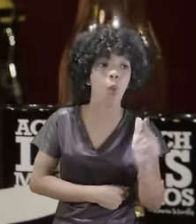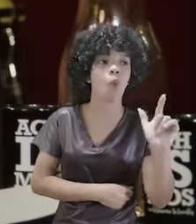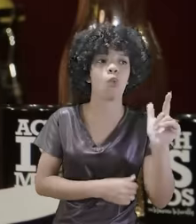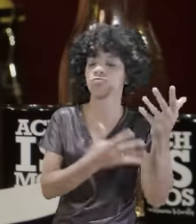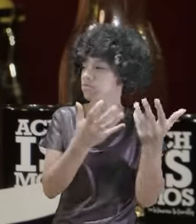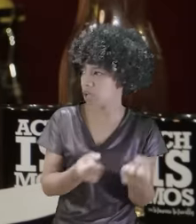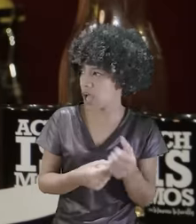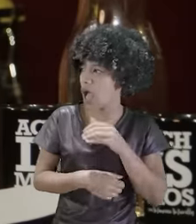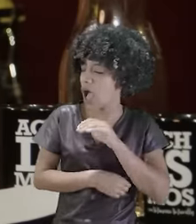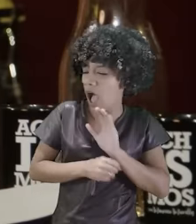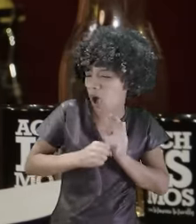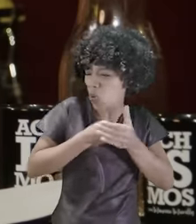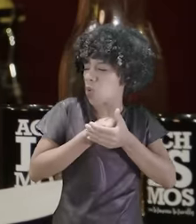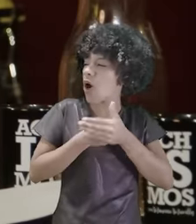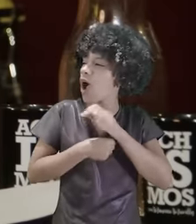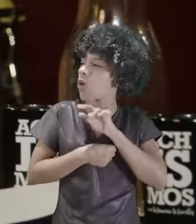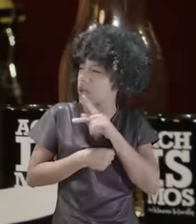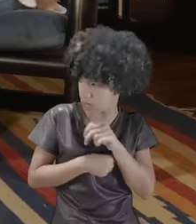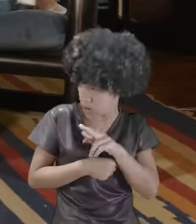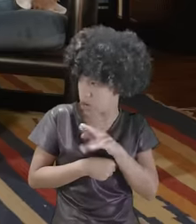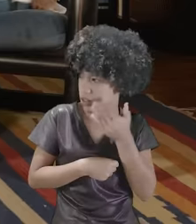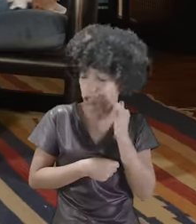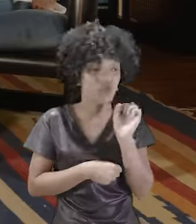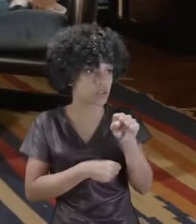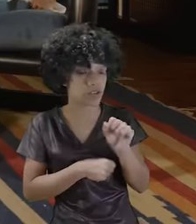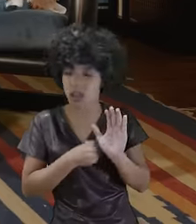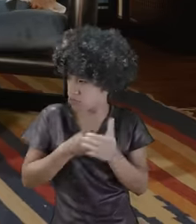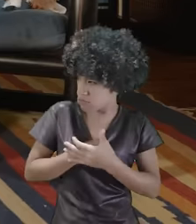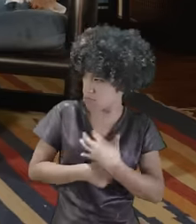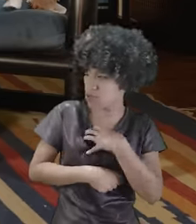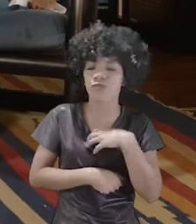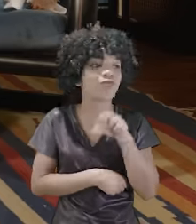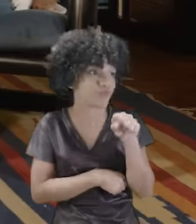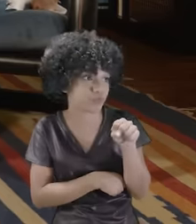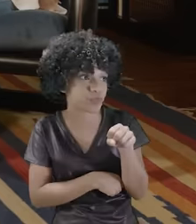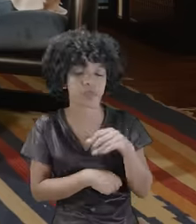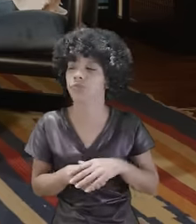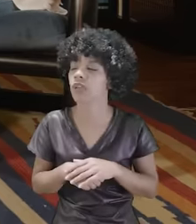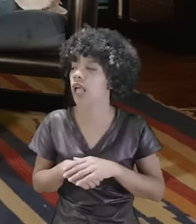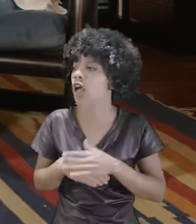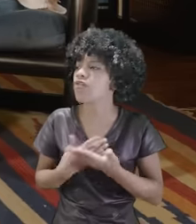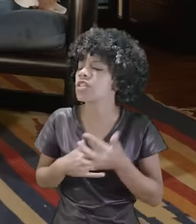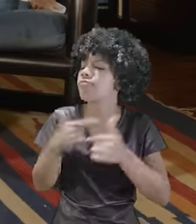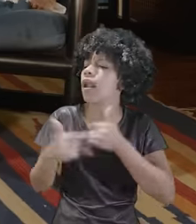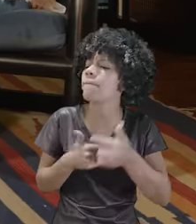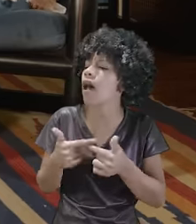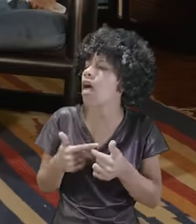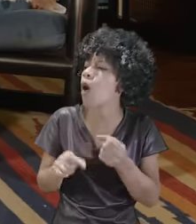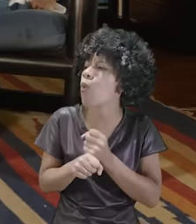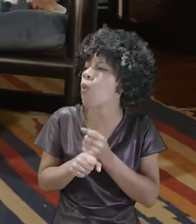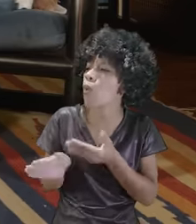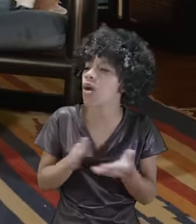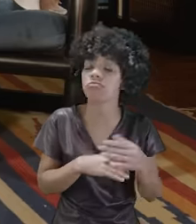acolhimento você entende acolher Melo se sentiu acolhida aqui muito legal você trabalha a quanto tempo já